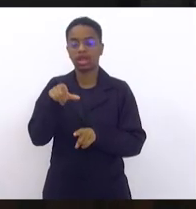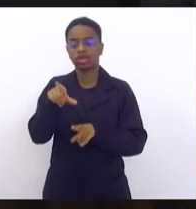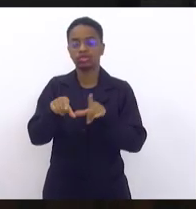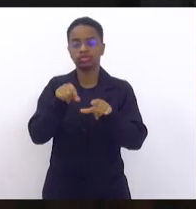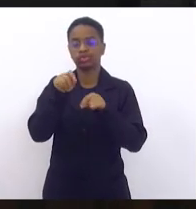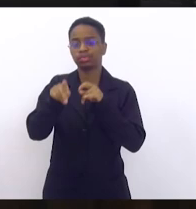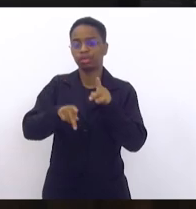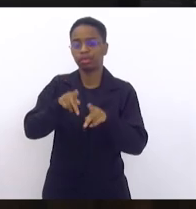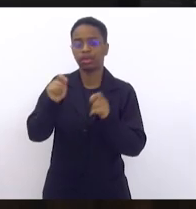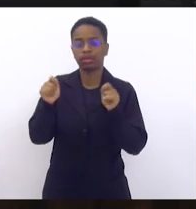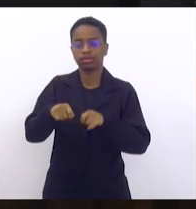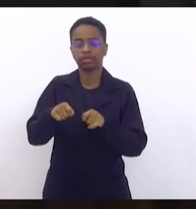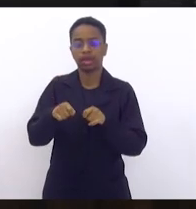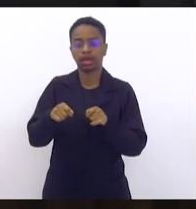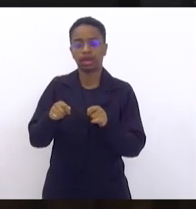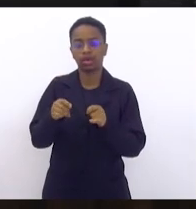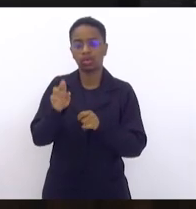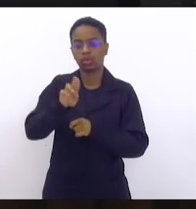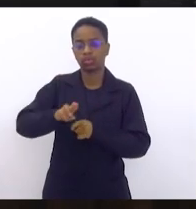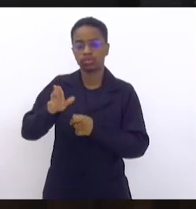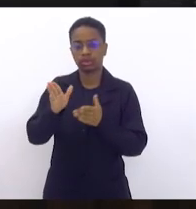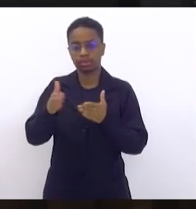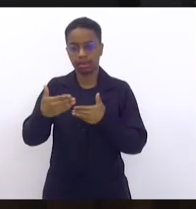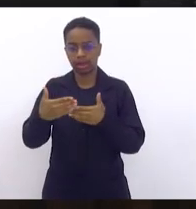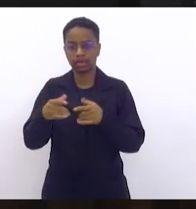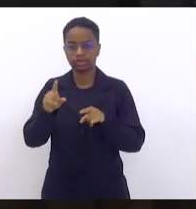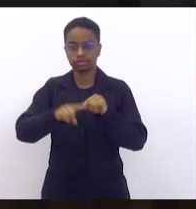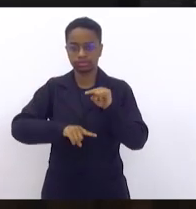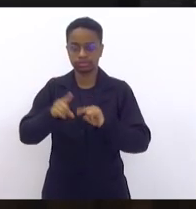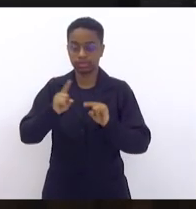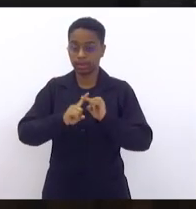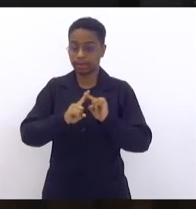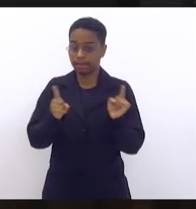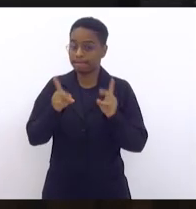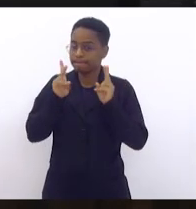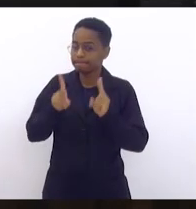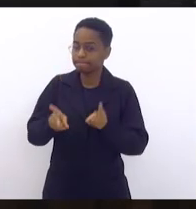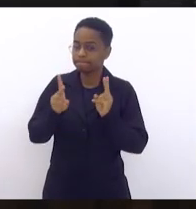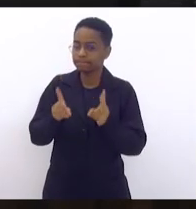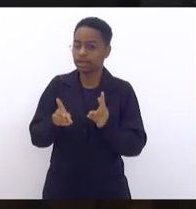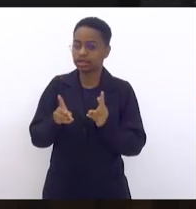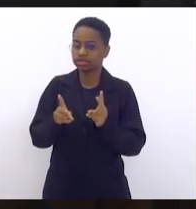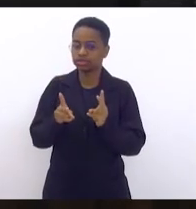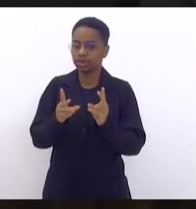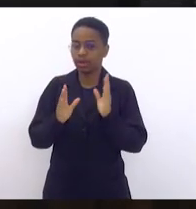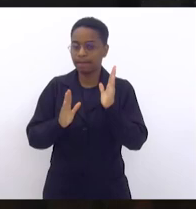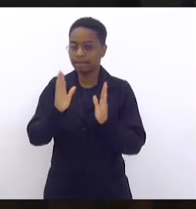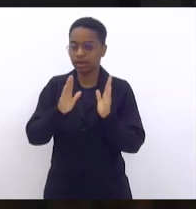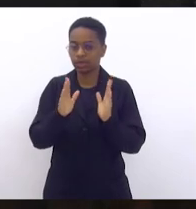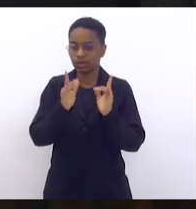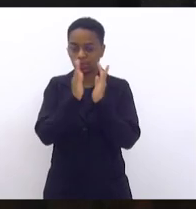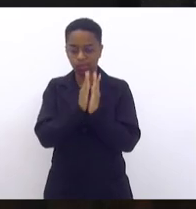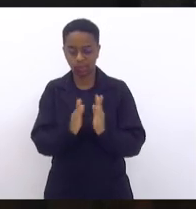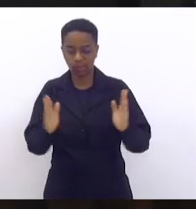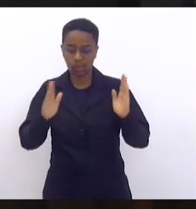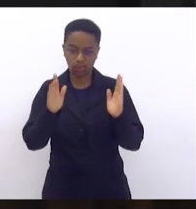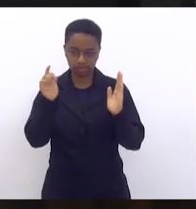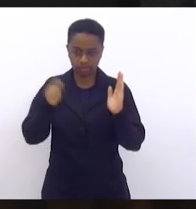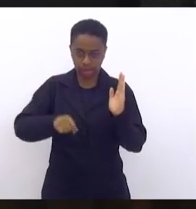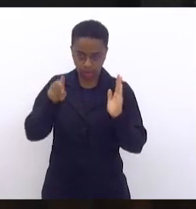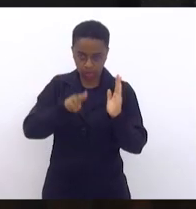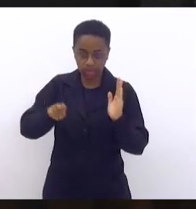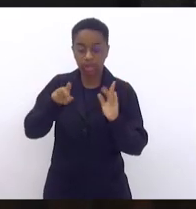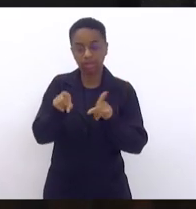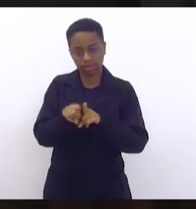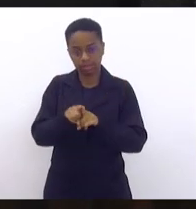Popular para embalagens e produtos no entanto essa mesma durabilidade que os torna úteis também é o que